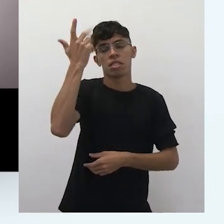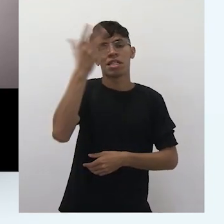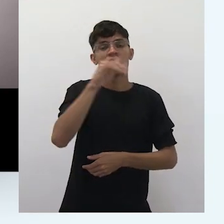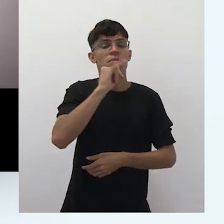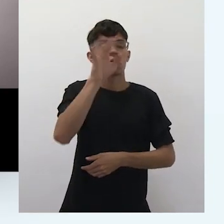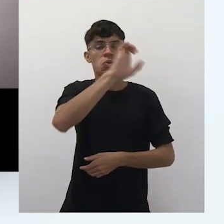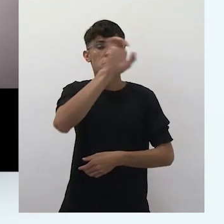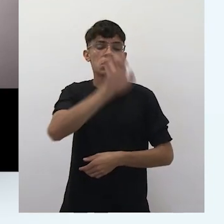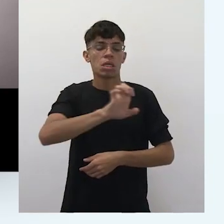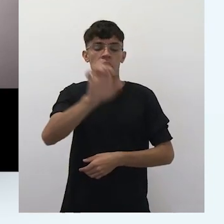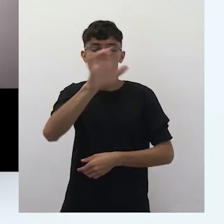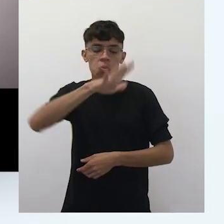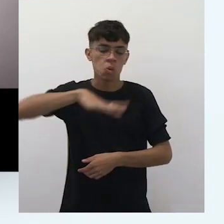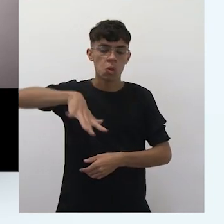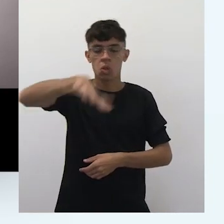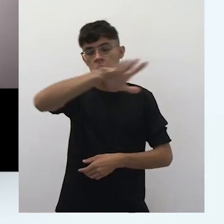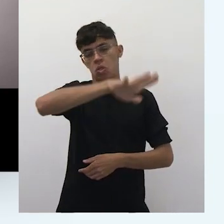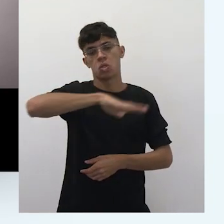como um todo.